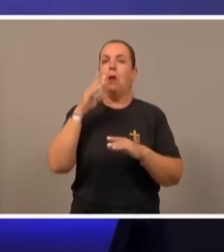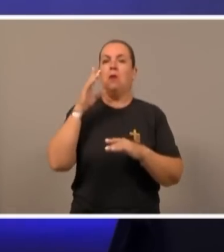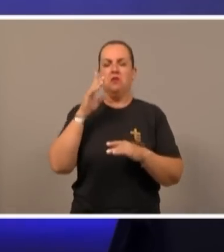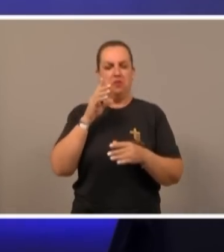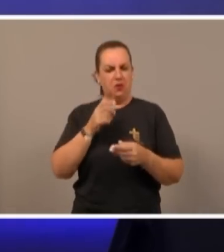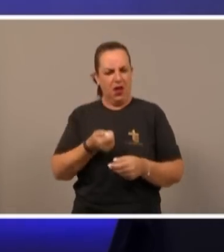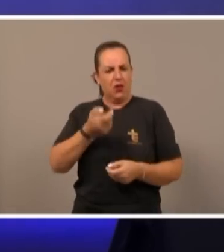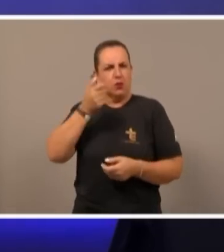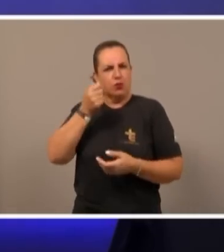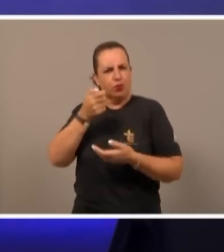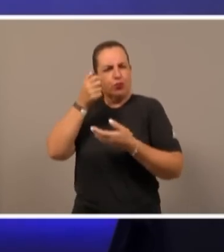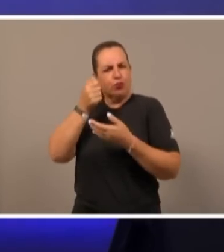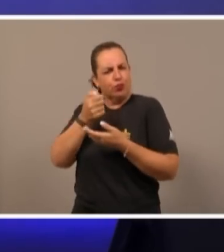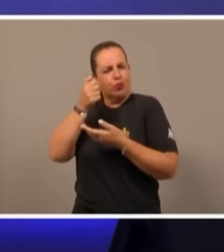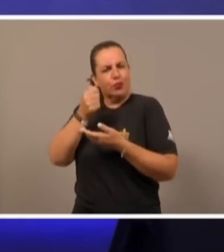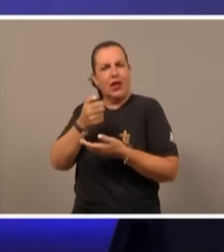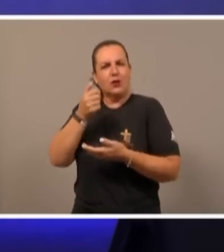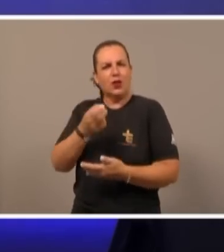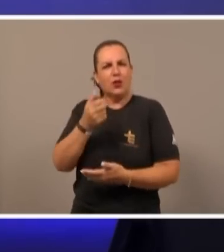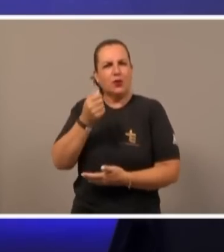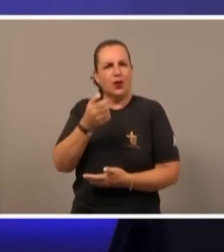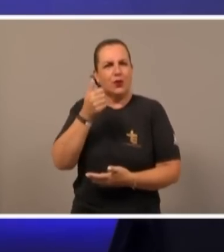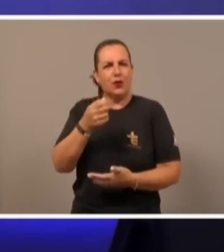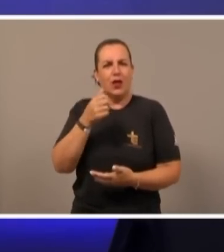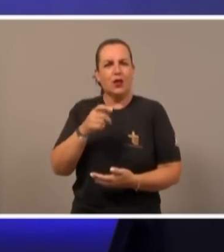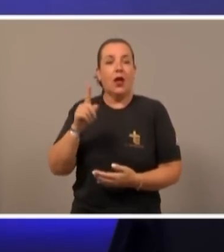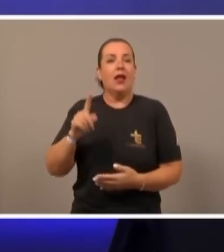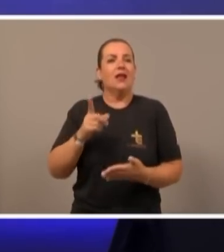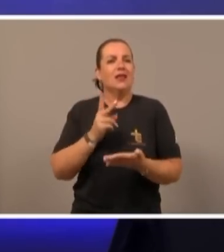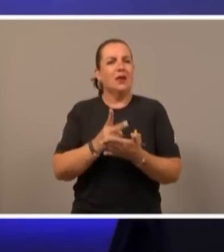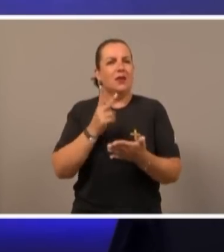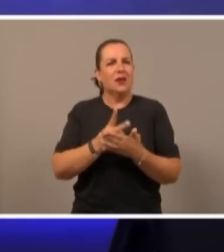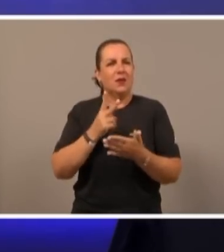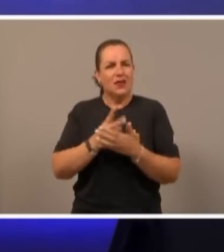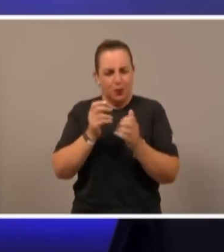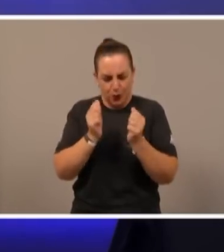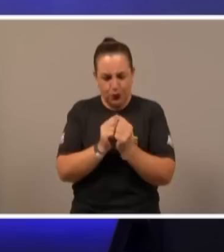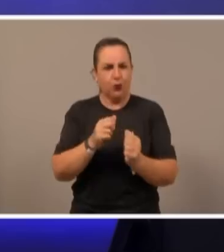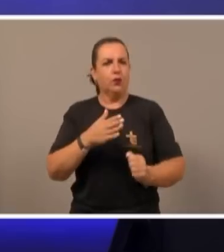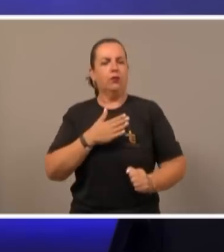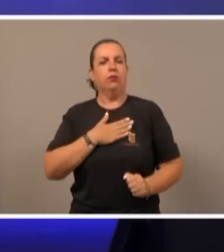terço diariamente, e ele não sai da minha mão.